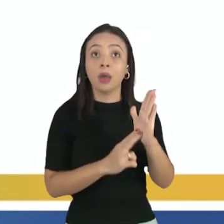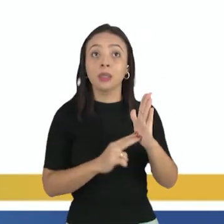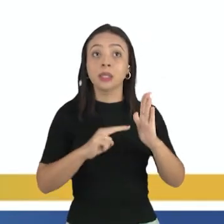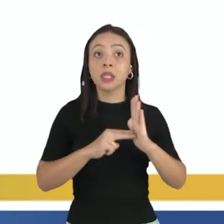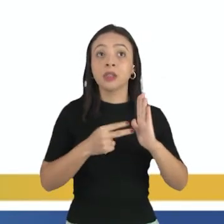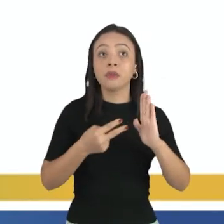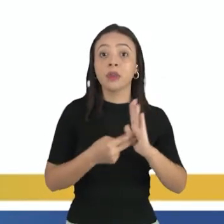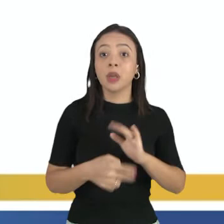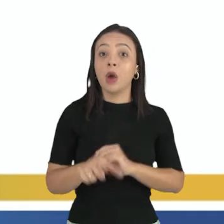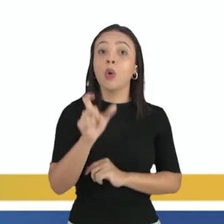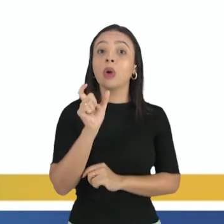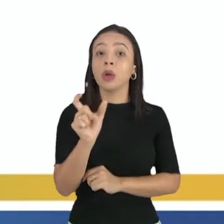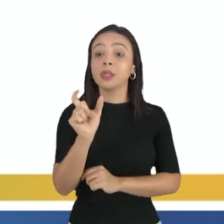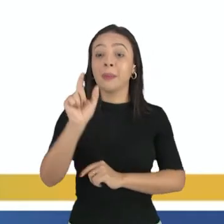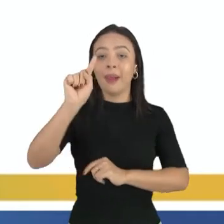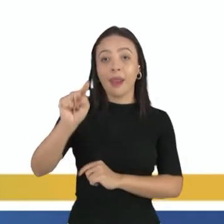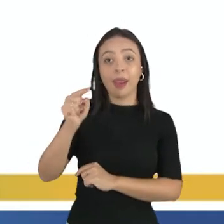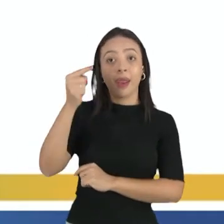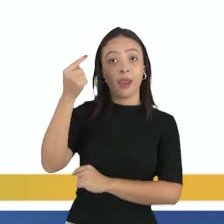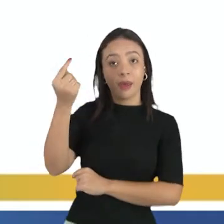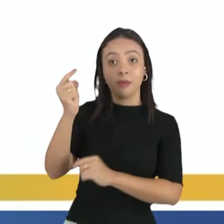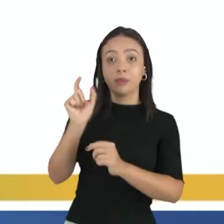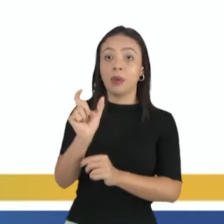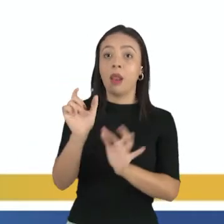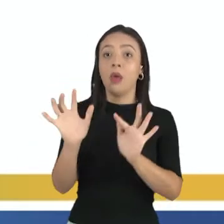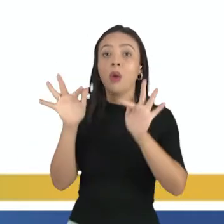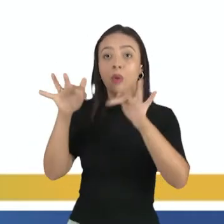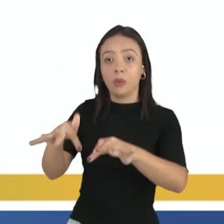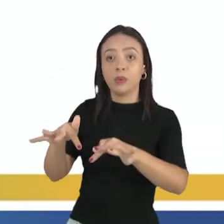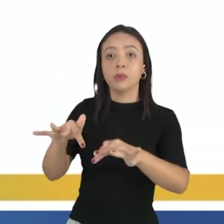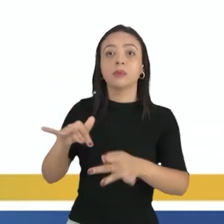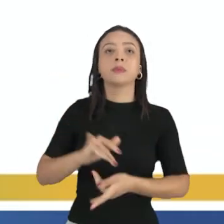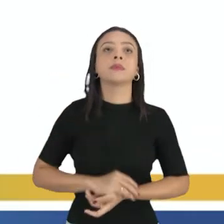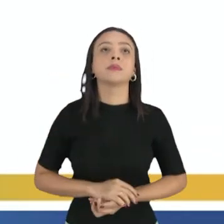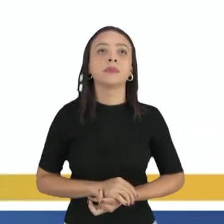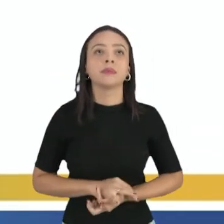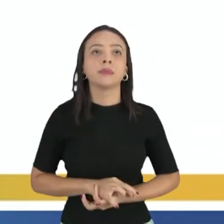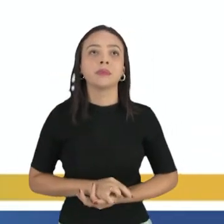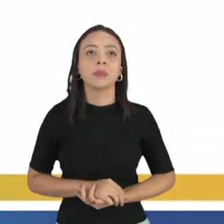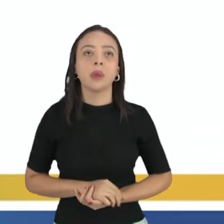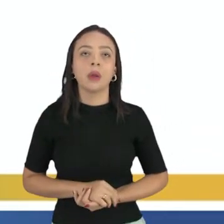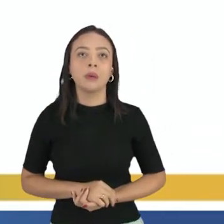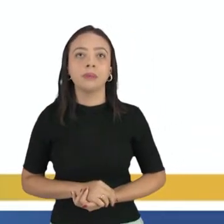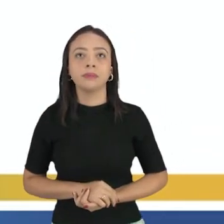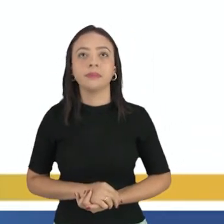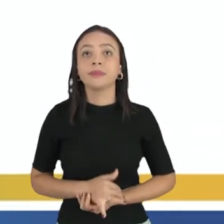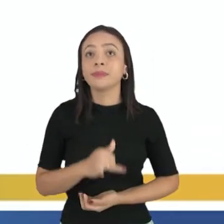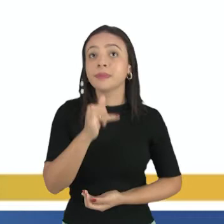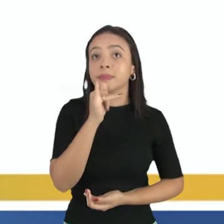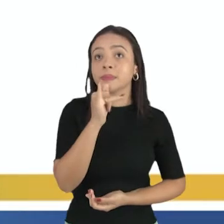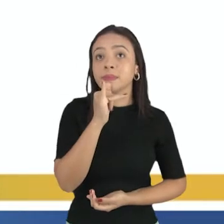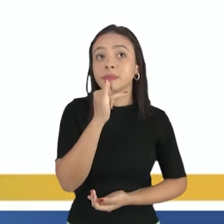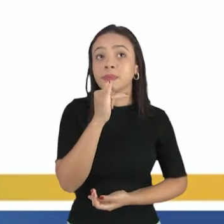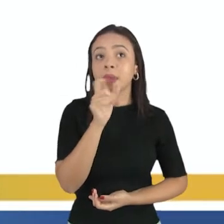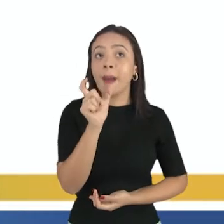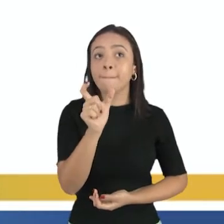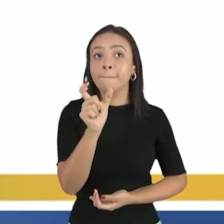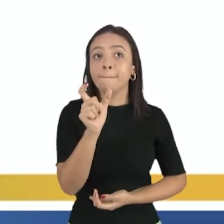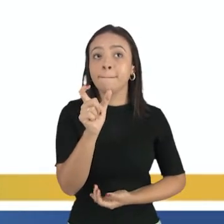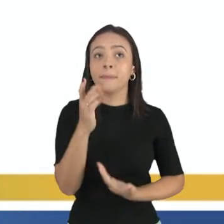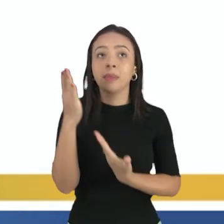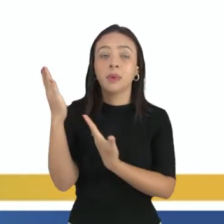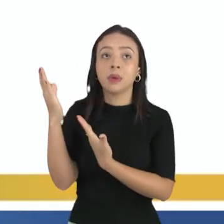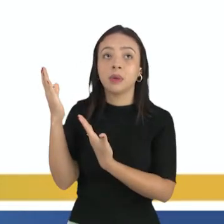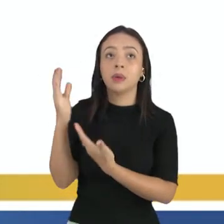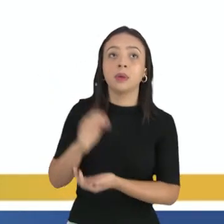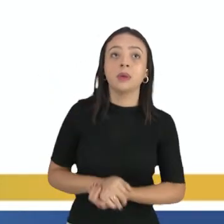aos sufixos, ou seja, a parte utilizada no final da palavra. Exemplo das palavras